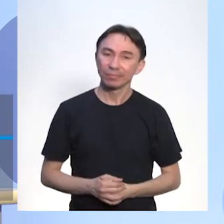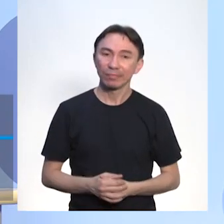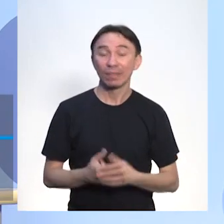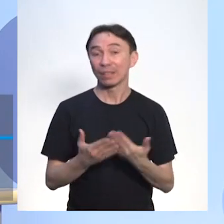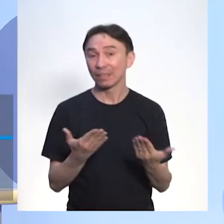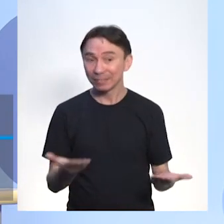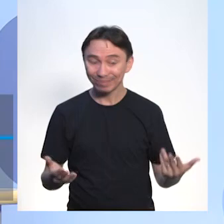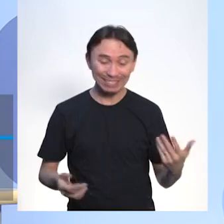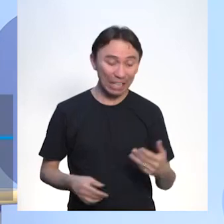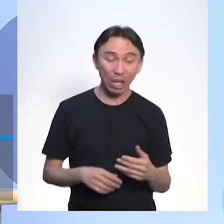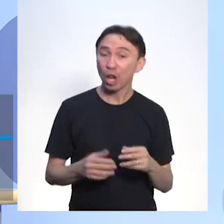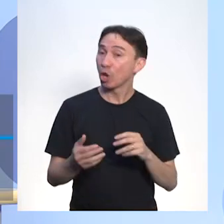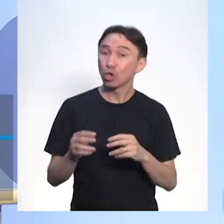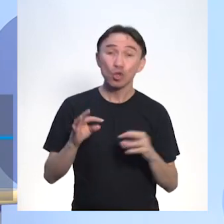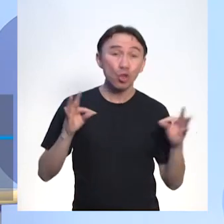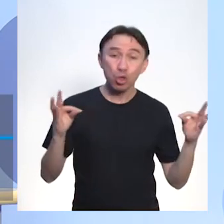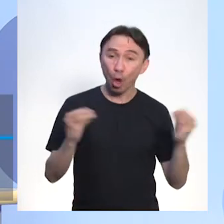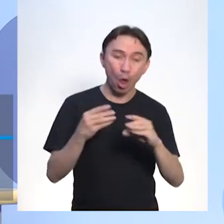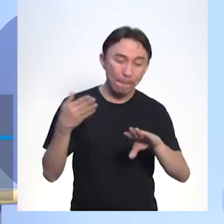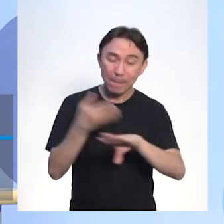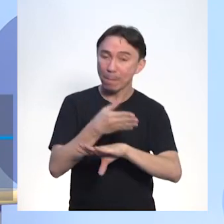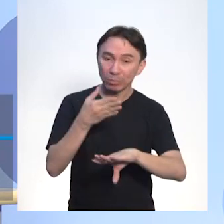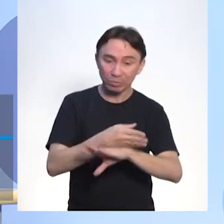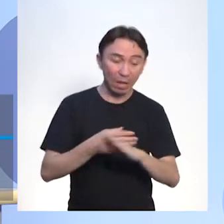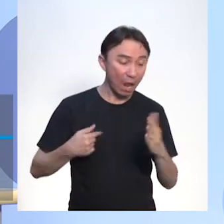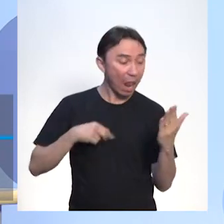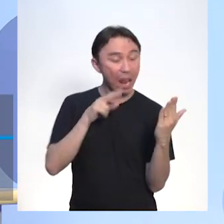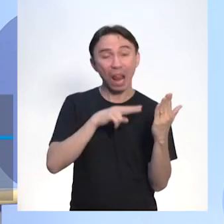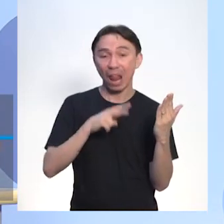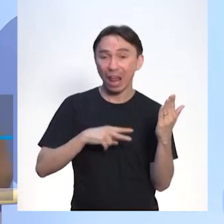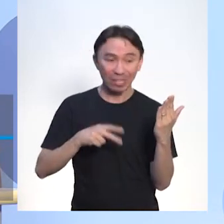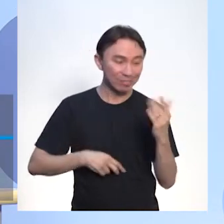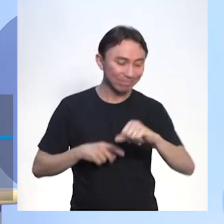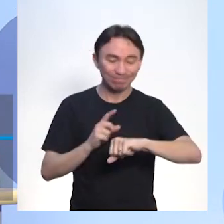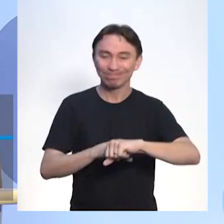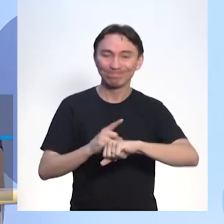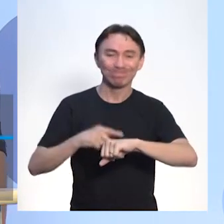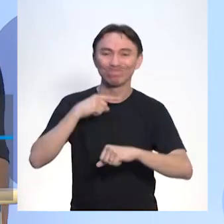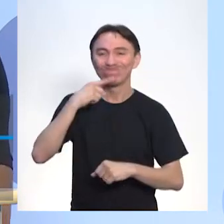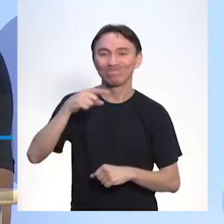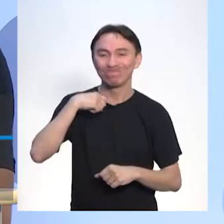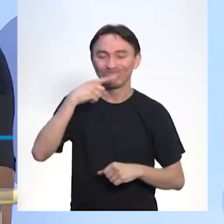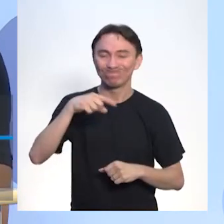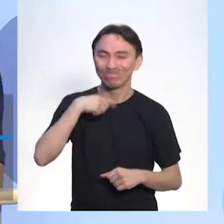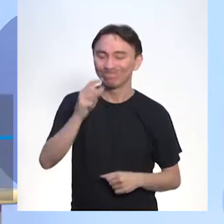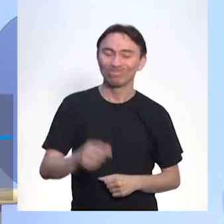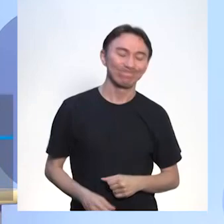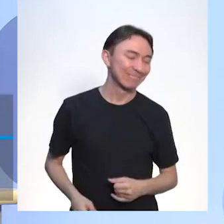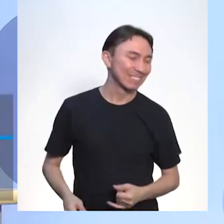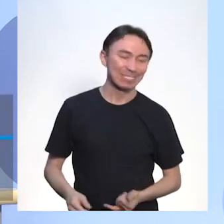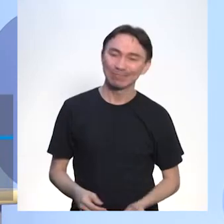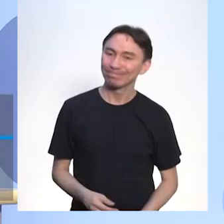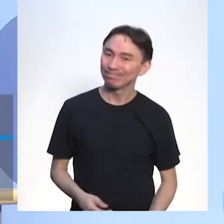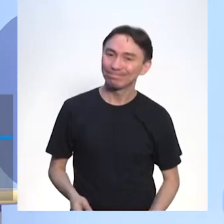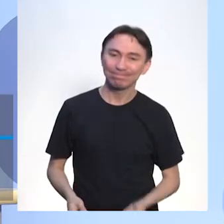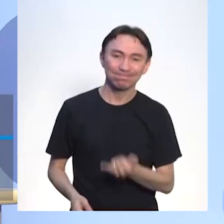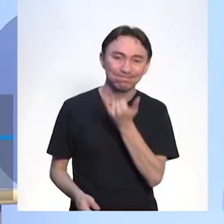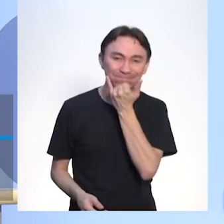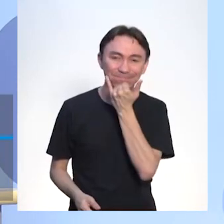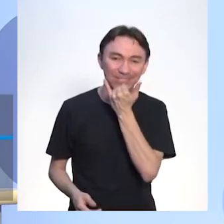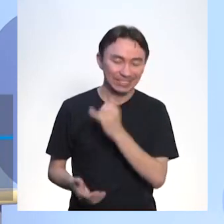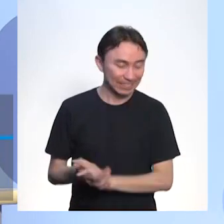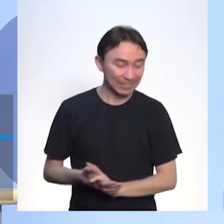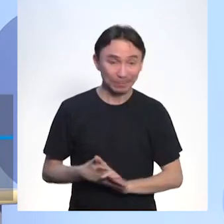ler todas as respostas, porque o nosso tempo é curto. Vamos então para